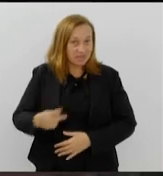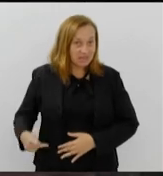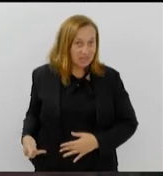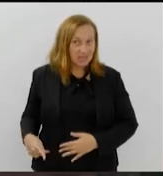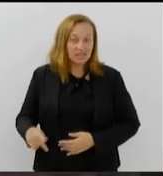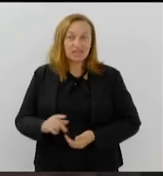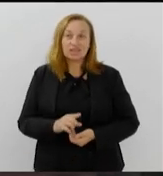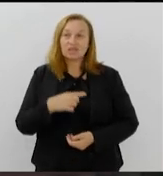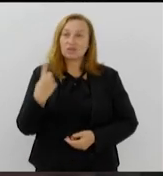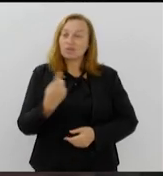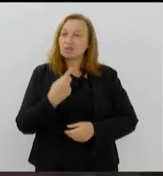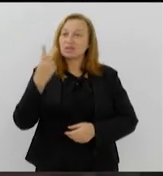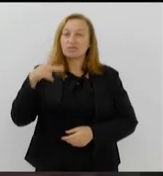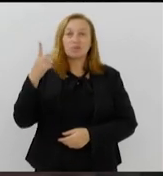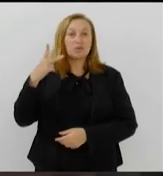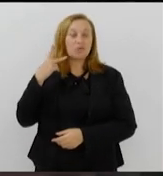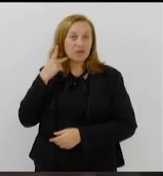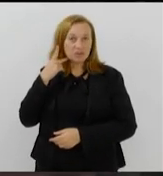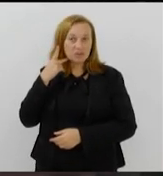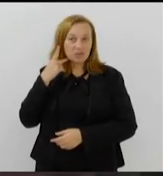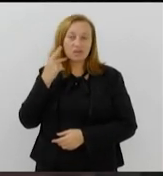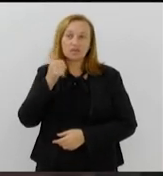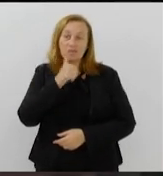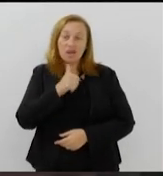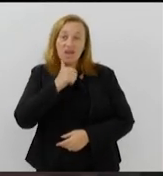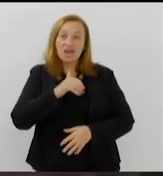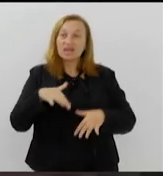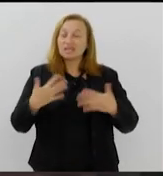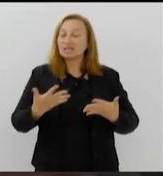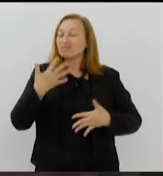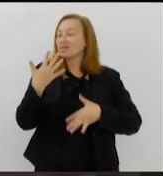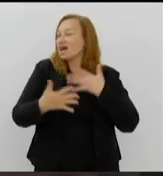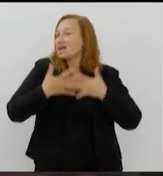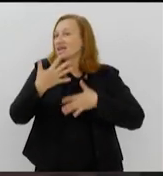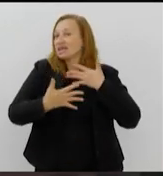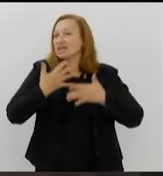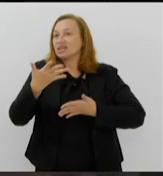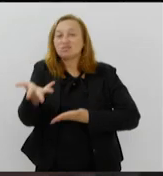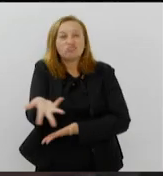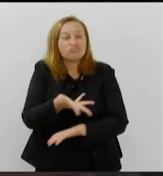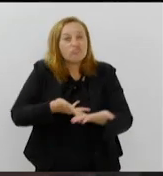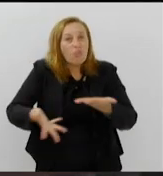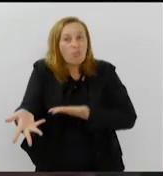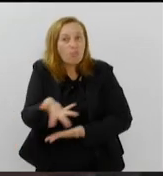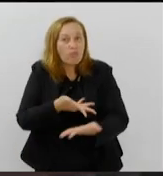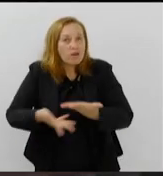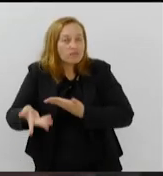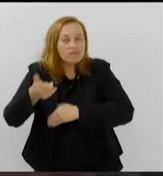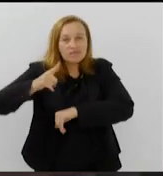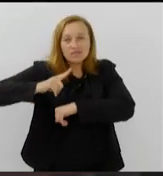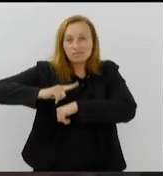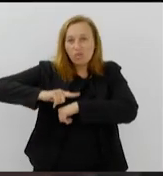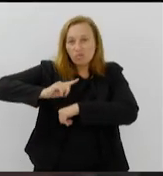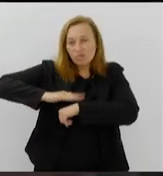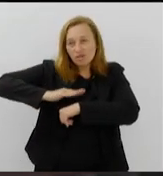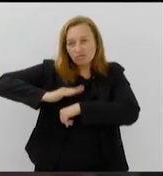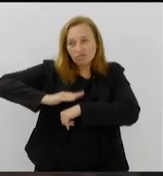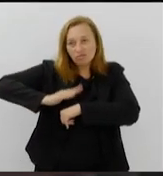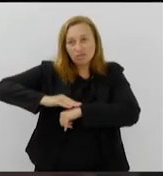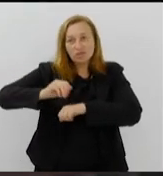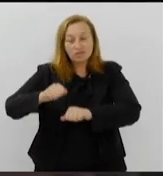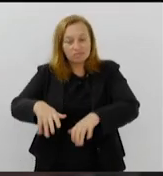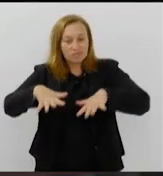nossa procuradora. Então, temos muita alegria de compartilhar esses momentos de plenário e